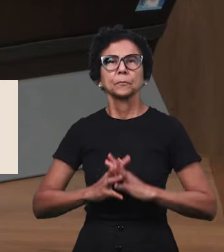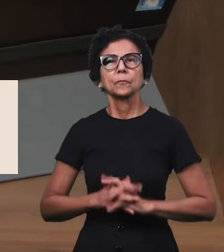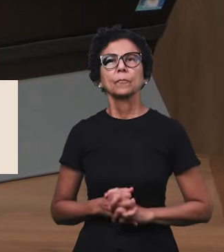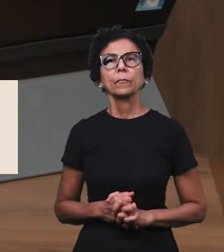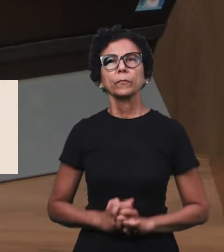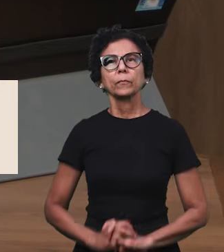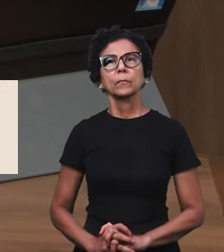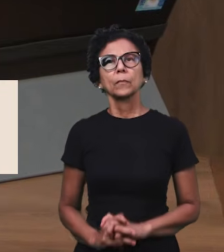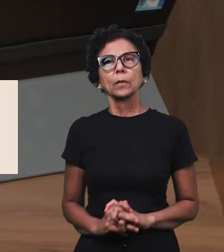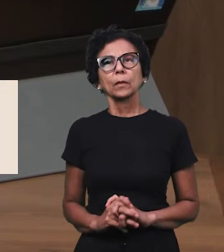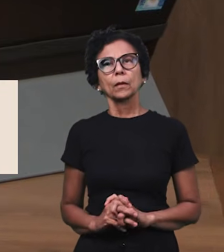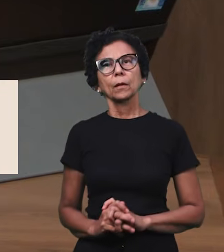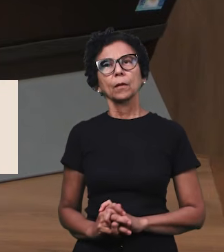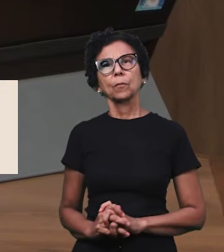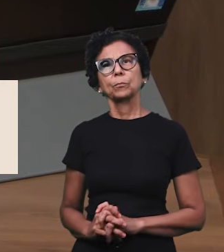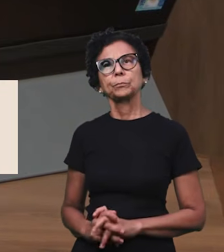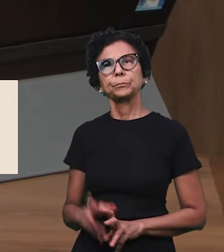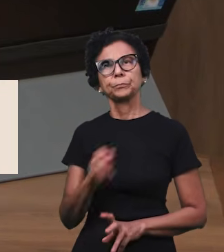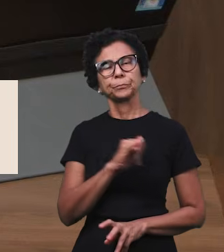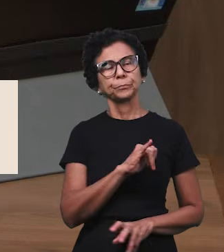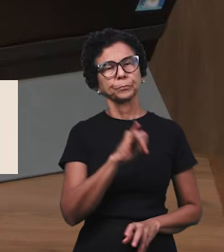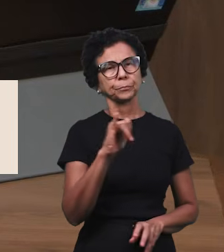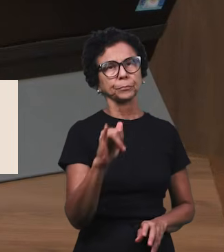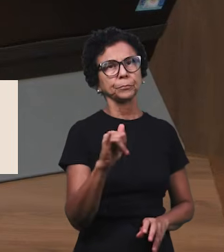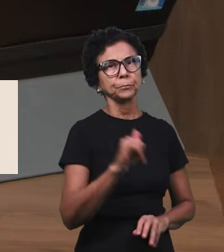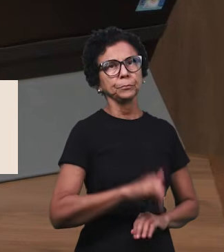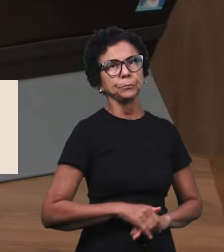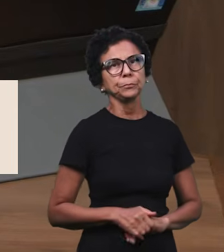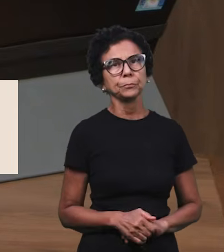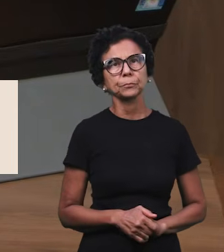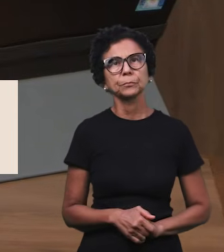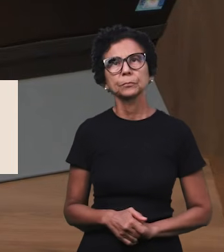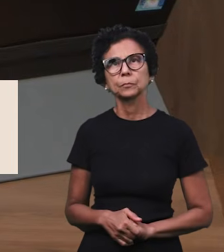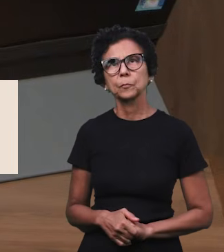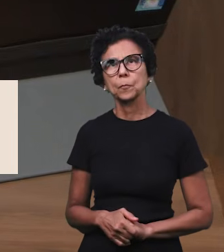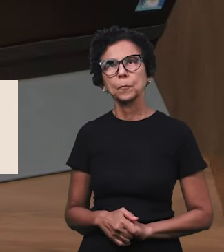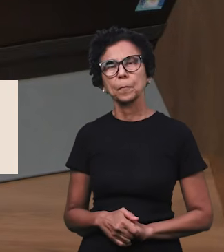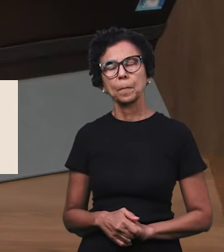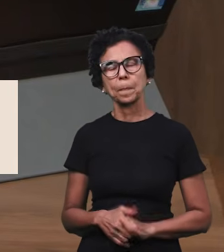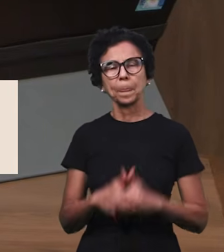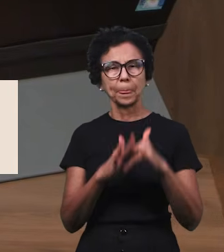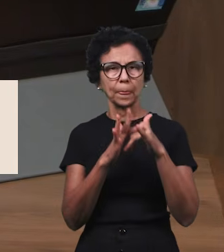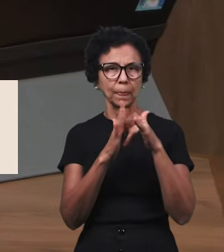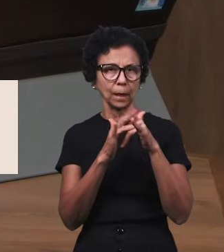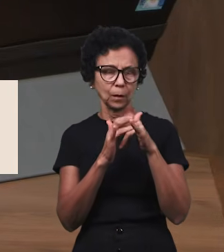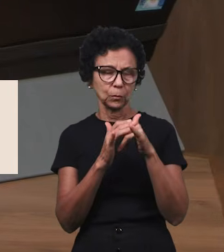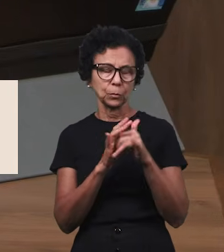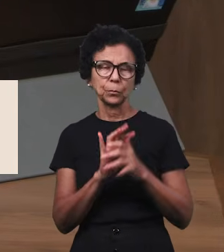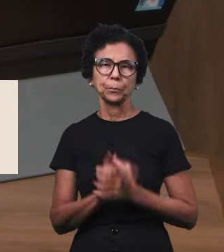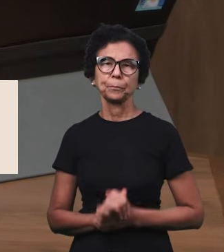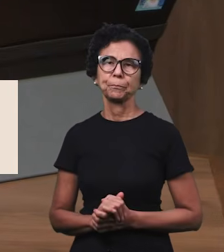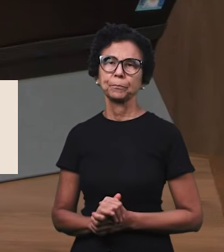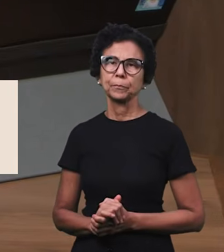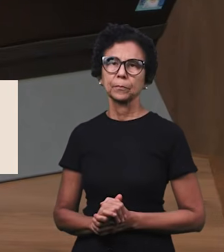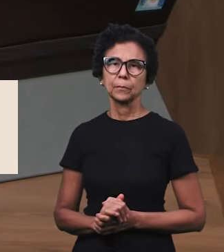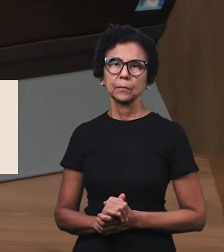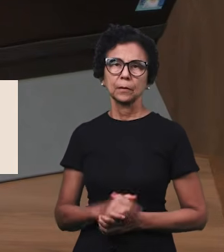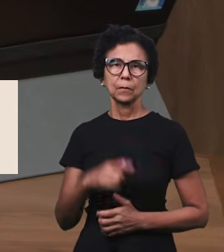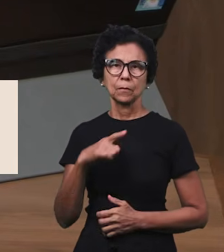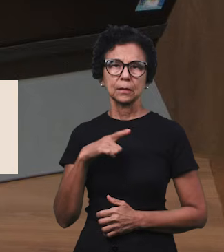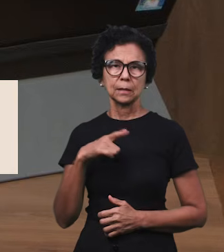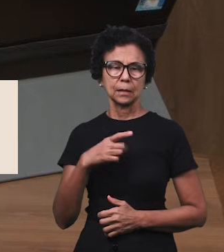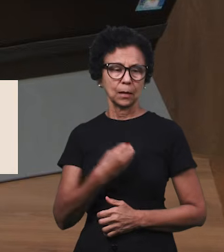eu queria me direcionar a você que está nos assistindo e que nos acompanha pelo YouTube. Olha, o Viver com